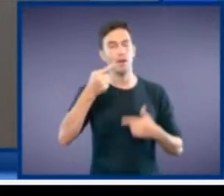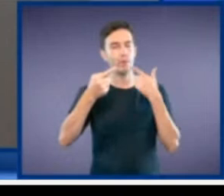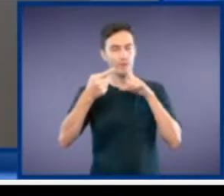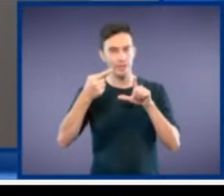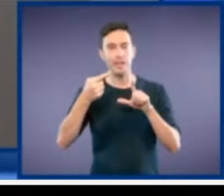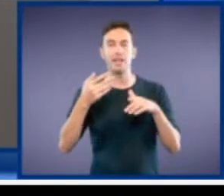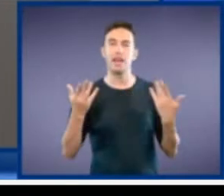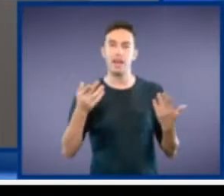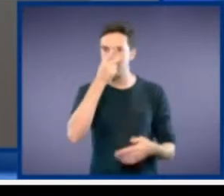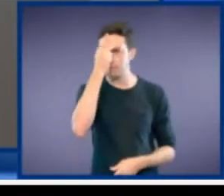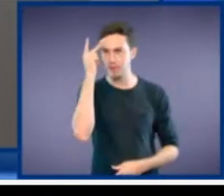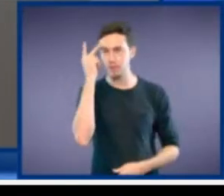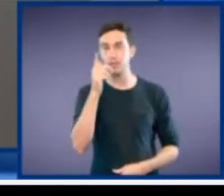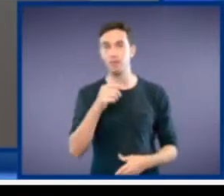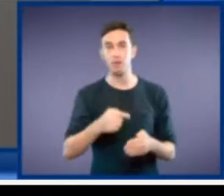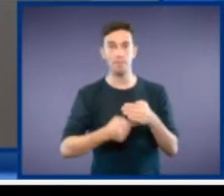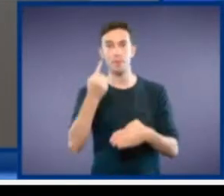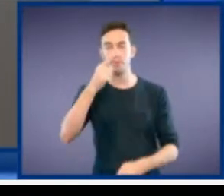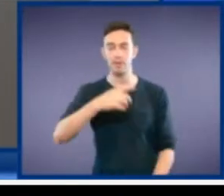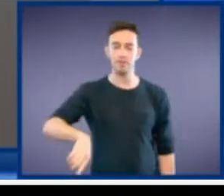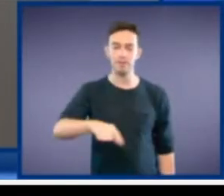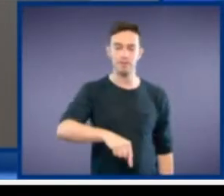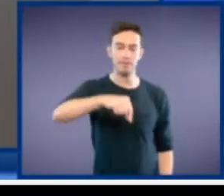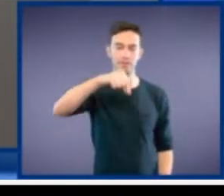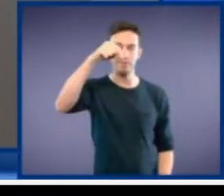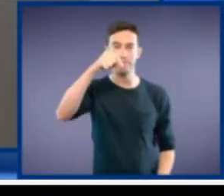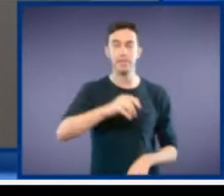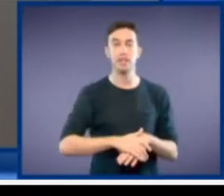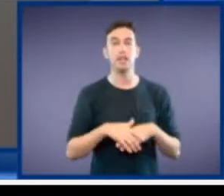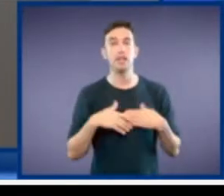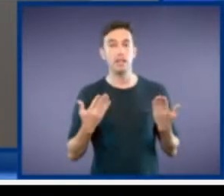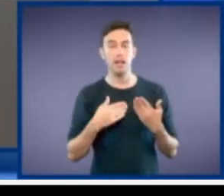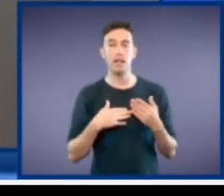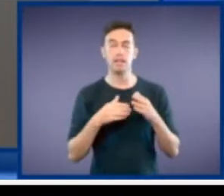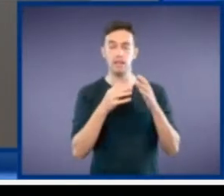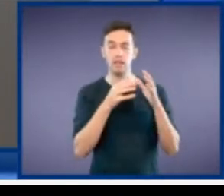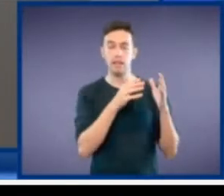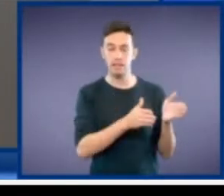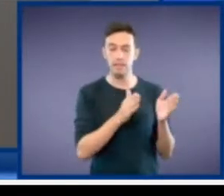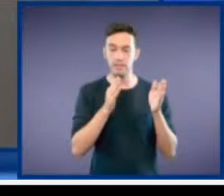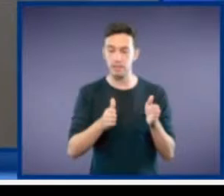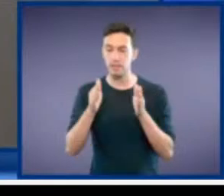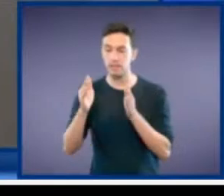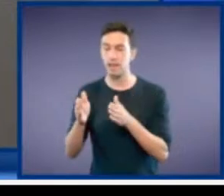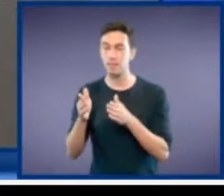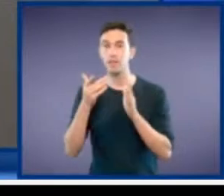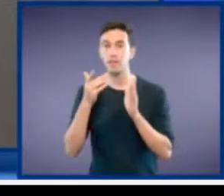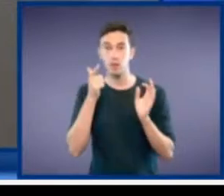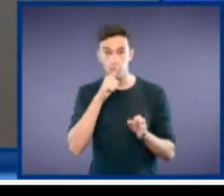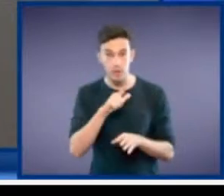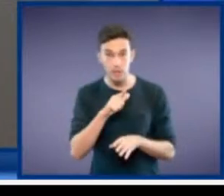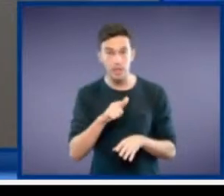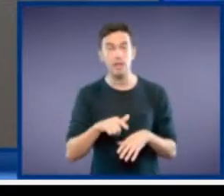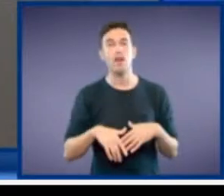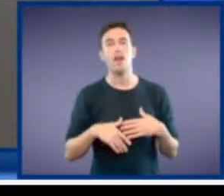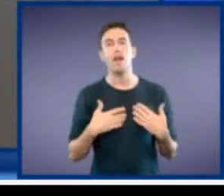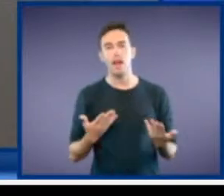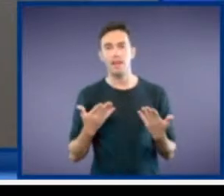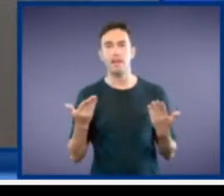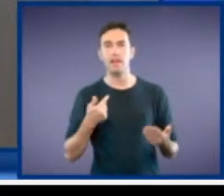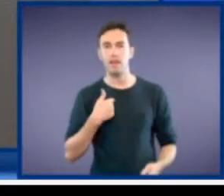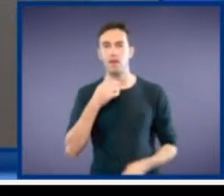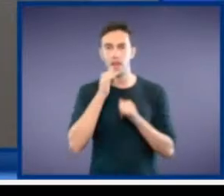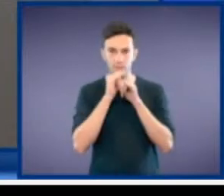primeiro sorteada. Obedecendo-se a todas as fases anteriormente expostas, a proposta melhor classificada será informada por mim em